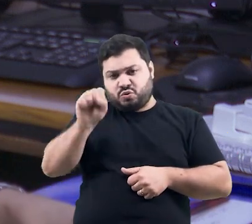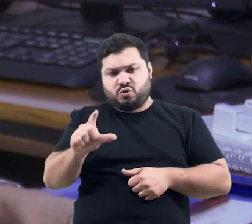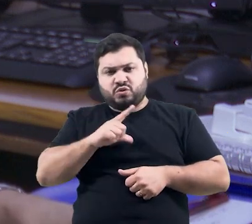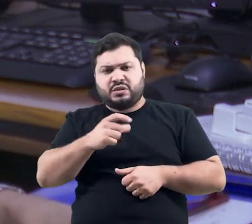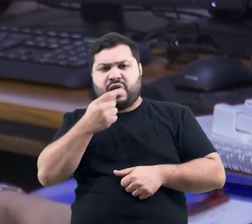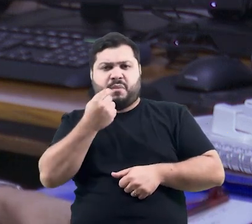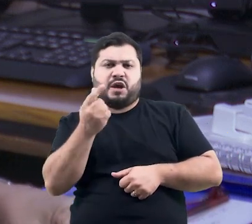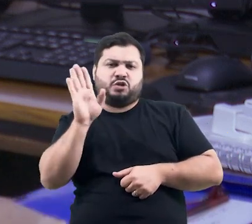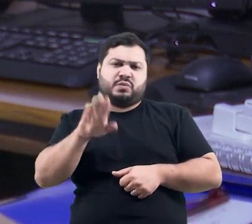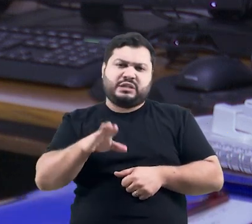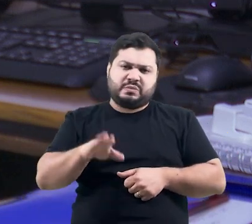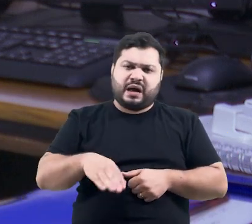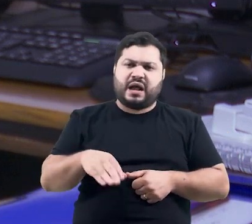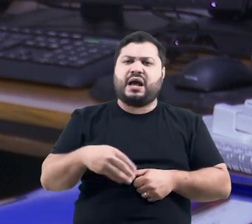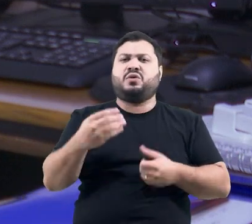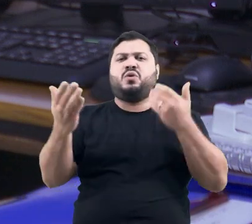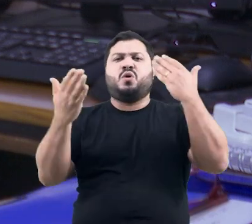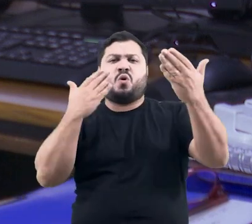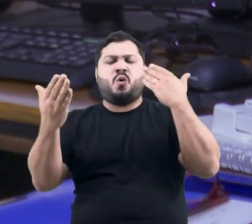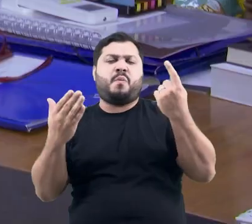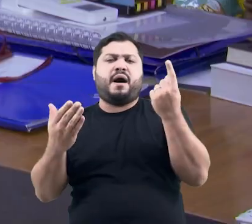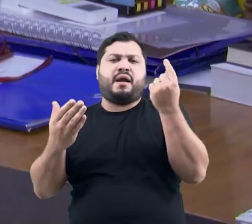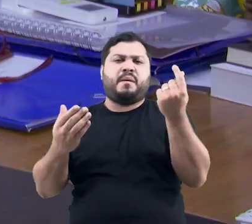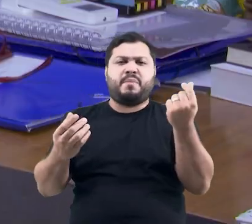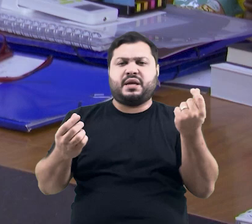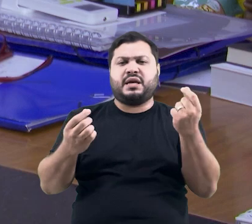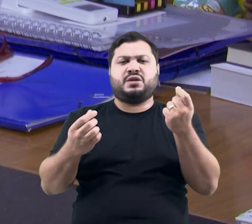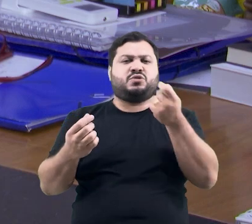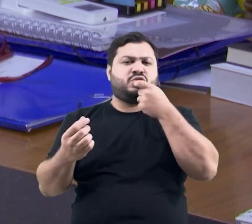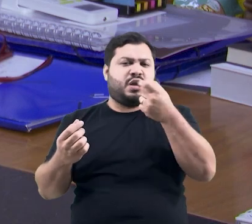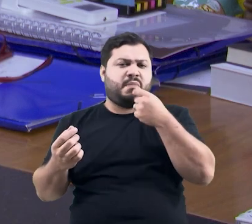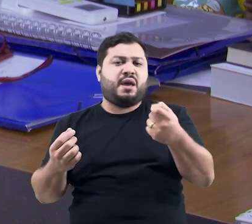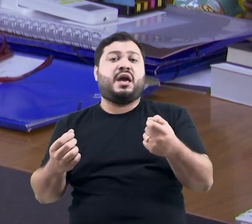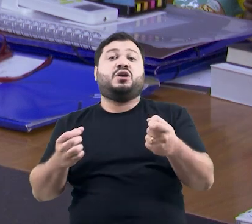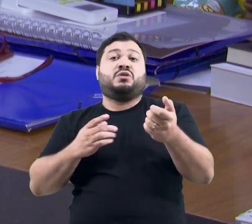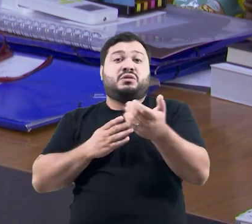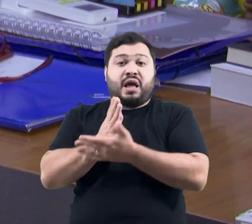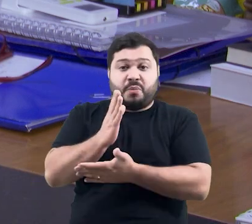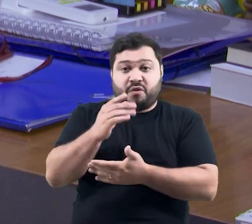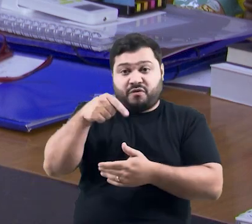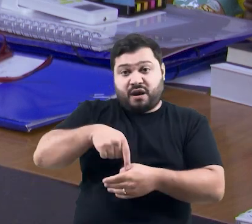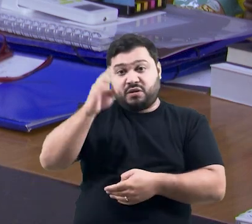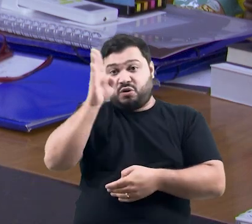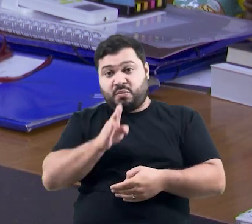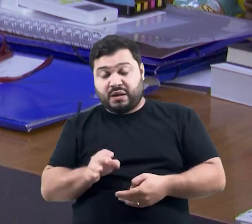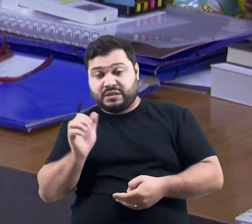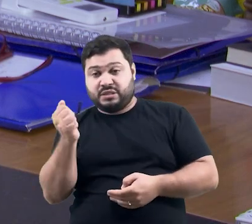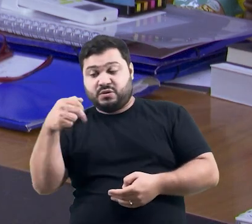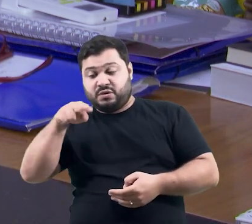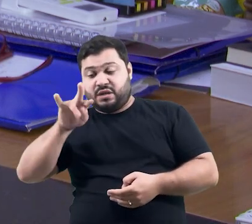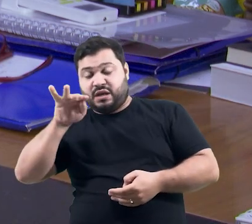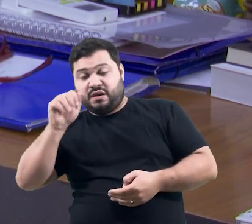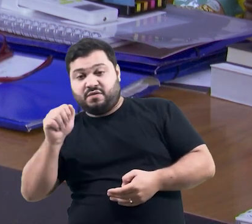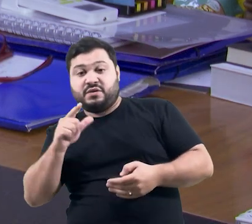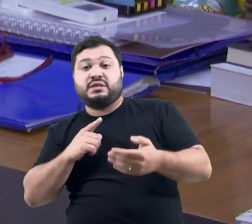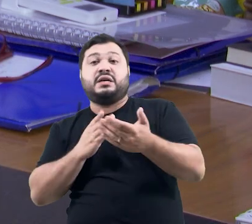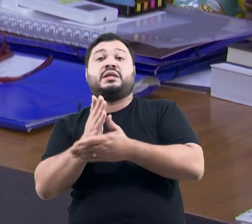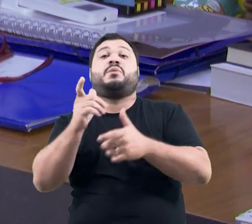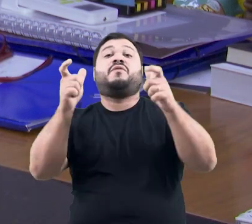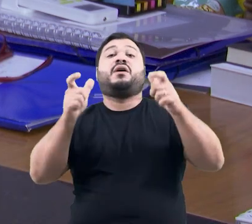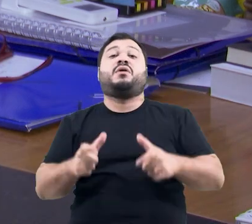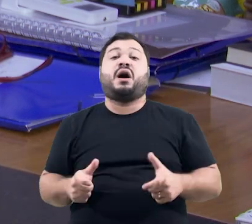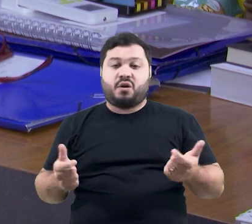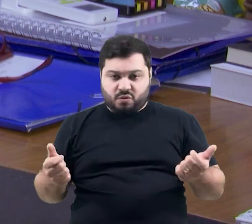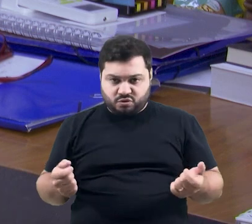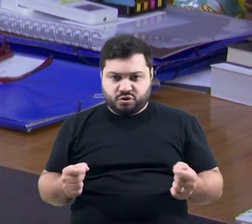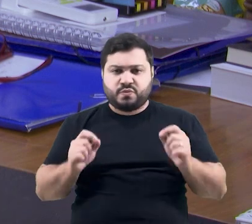no SUS disponível, existe um remédio mais barato, compara preços de remédio. Esse remédio está aprovado no Brasil, na Anvisa? Não,